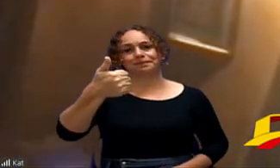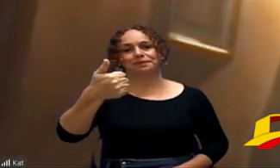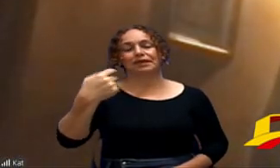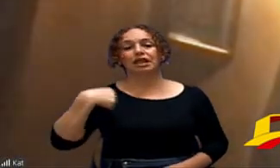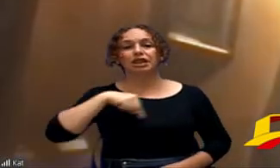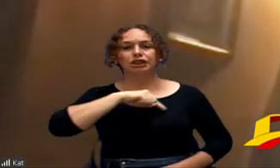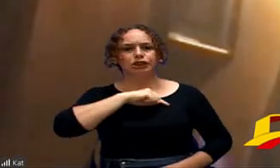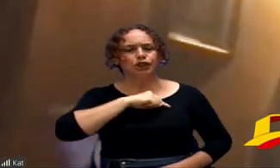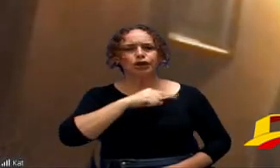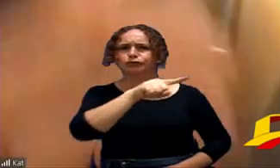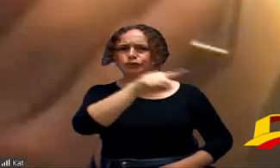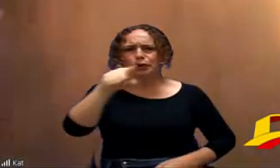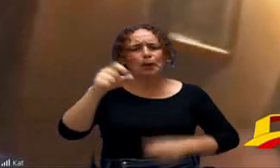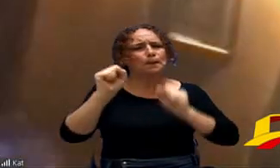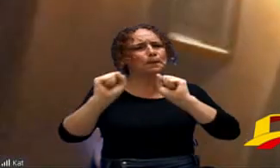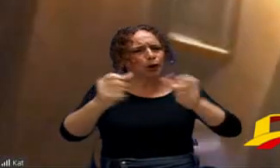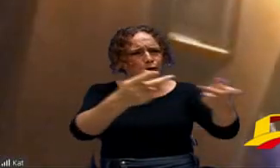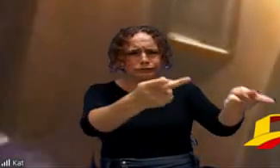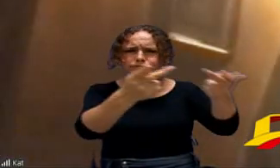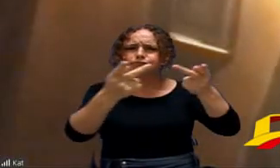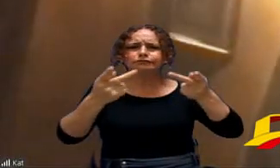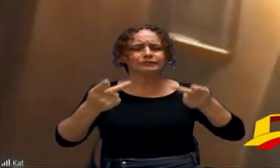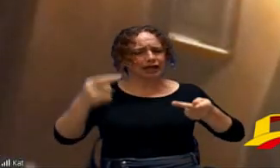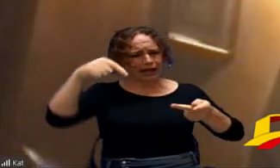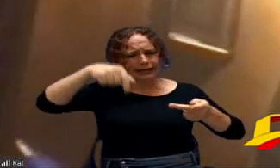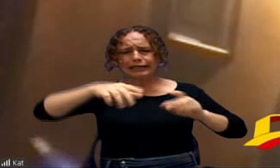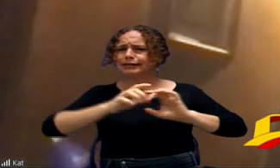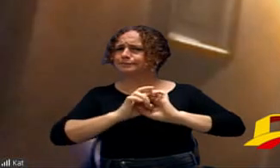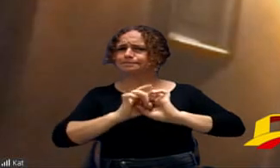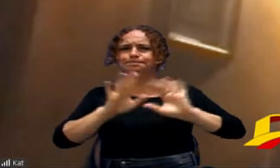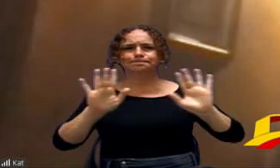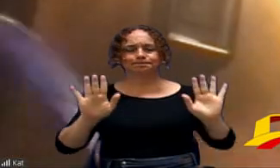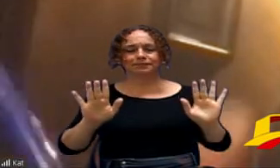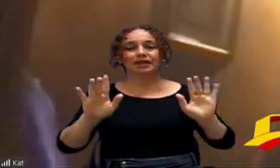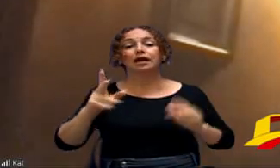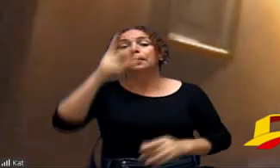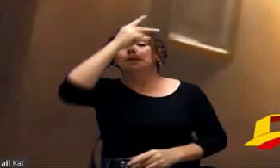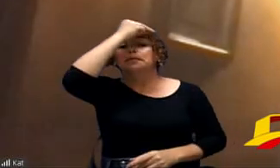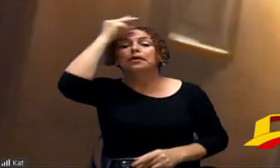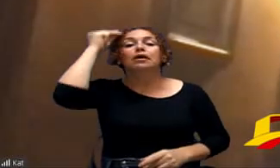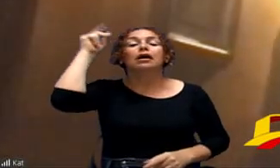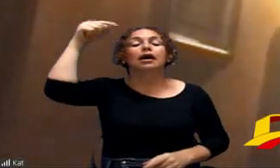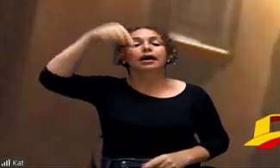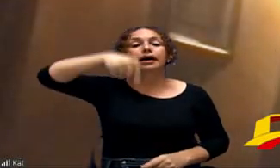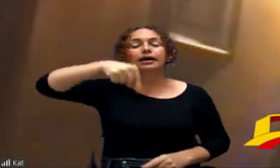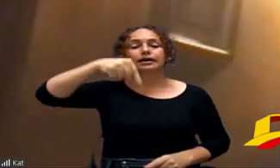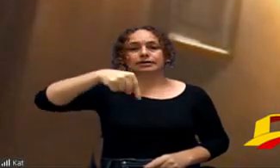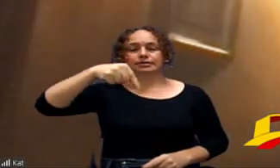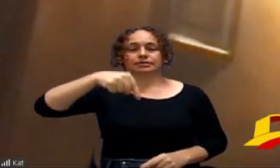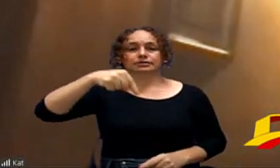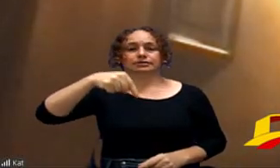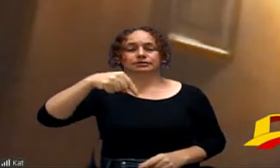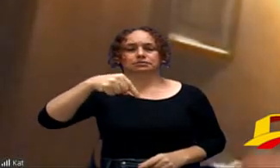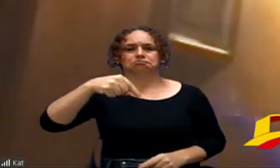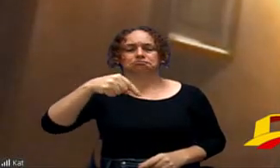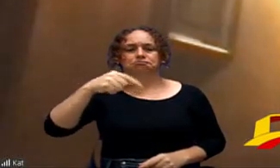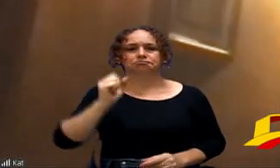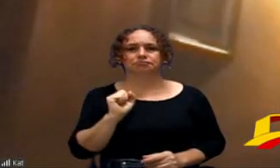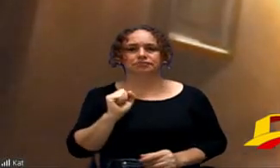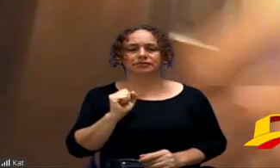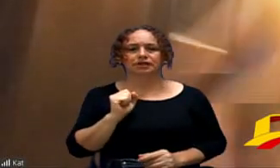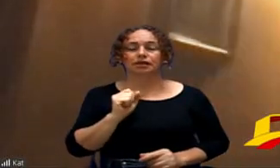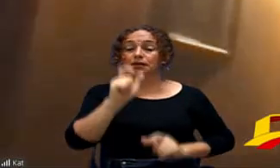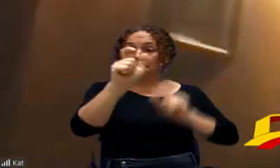para a visita, a prefeita, as pessoas da